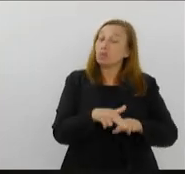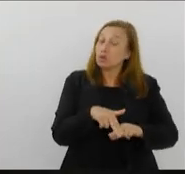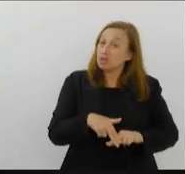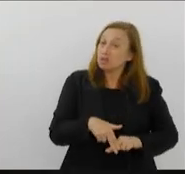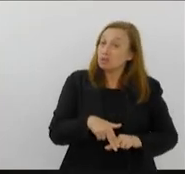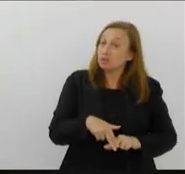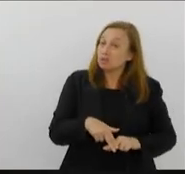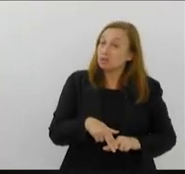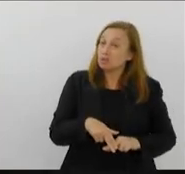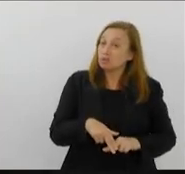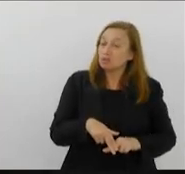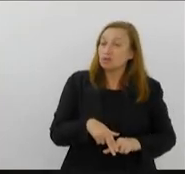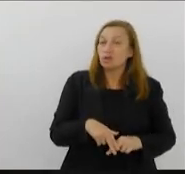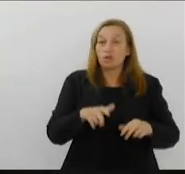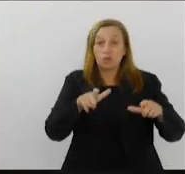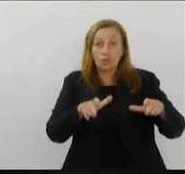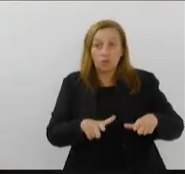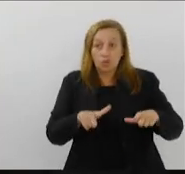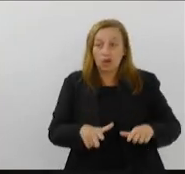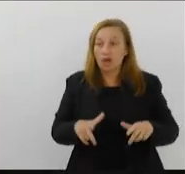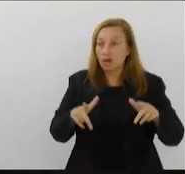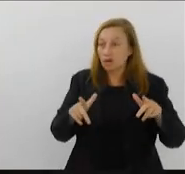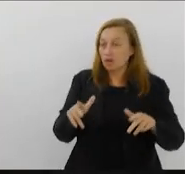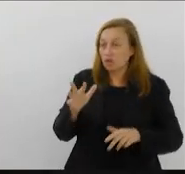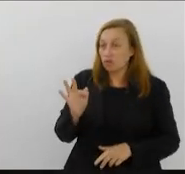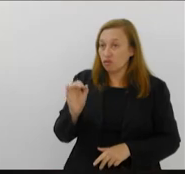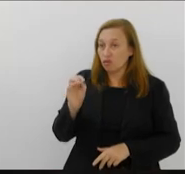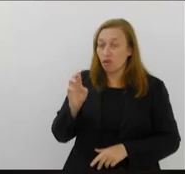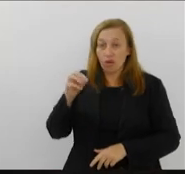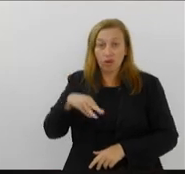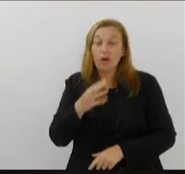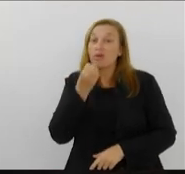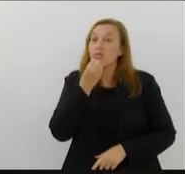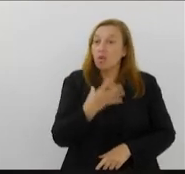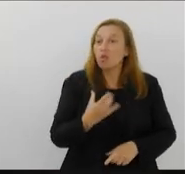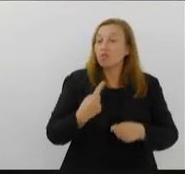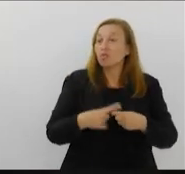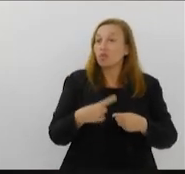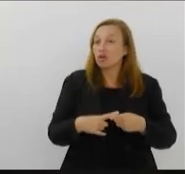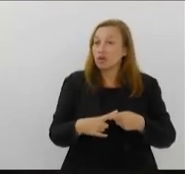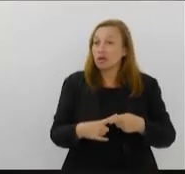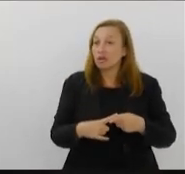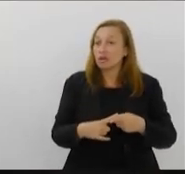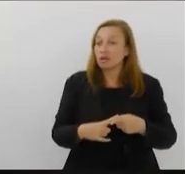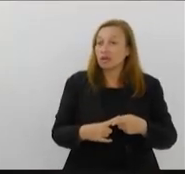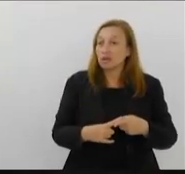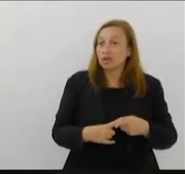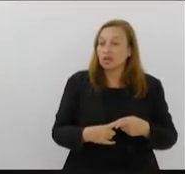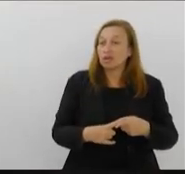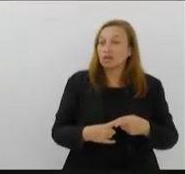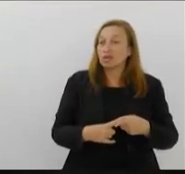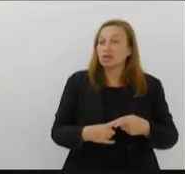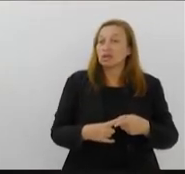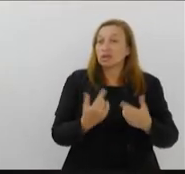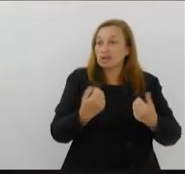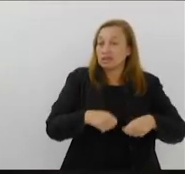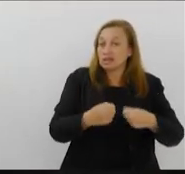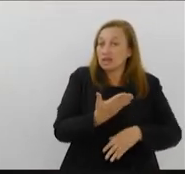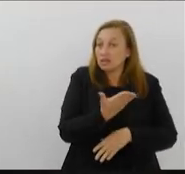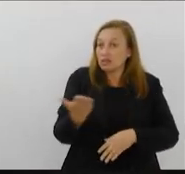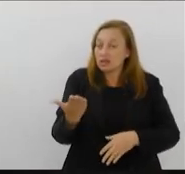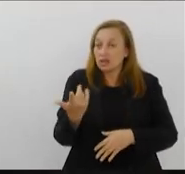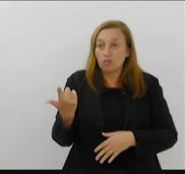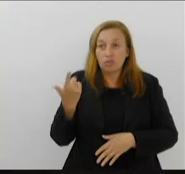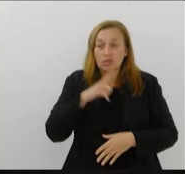que espaços como esse fórum, eles são muito enriquecedores. Porque a partir das demandas e do horário de vocês, a gente